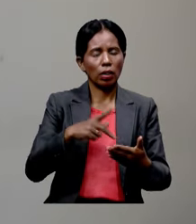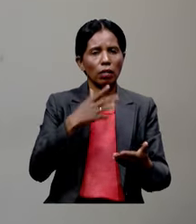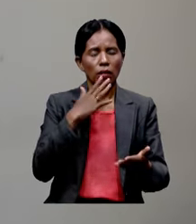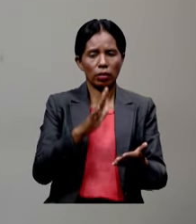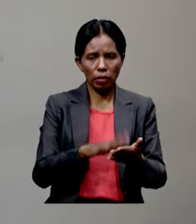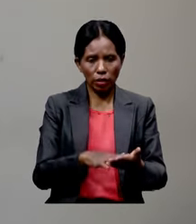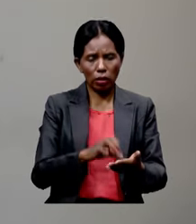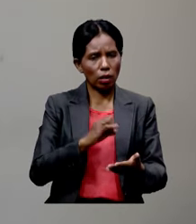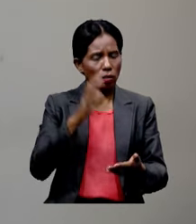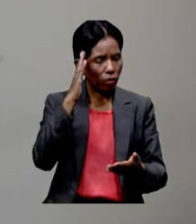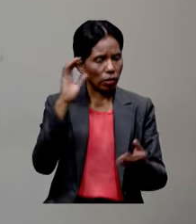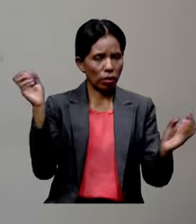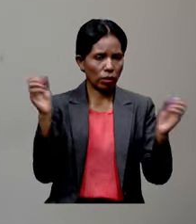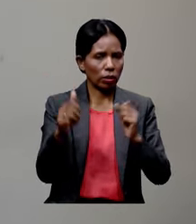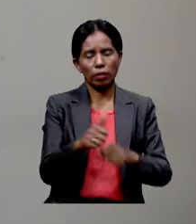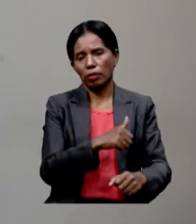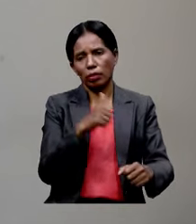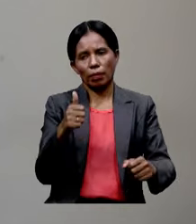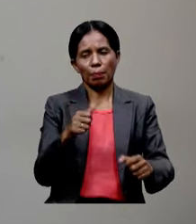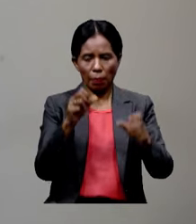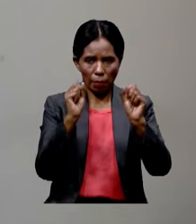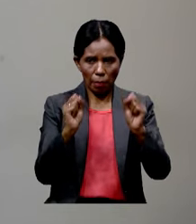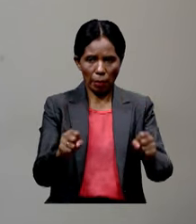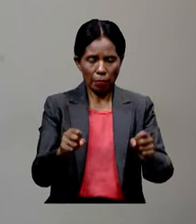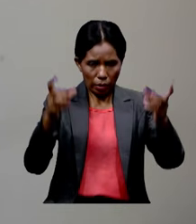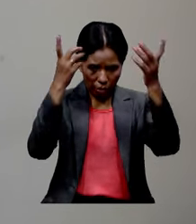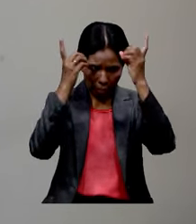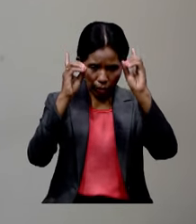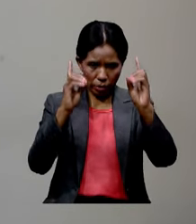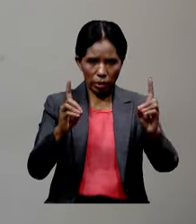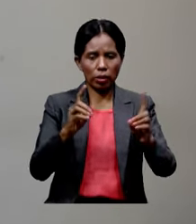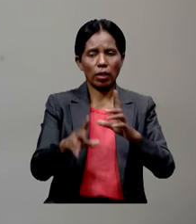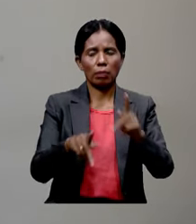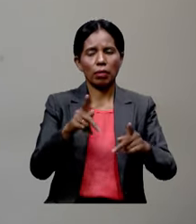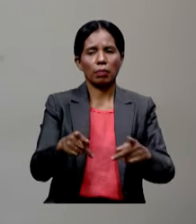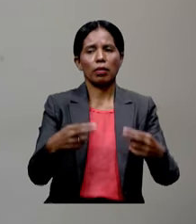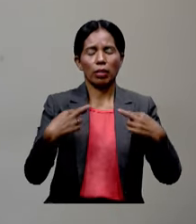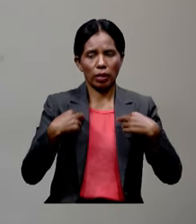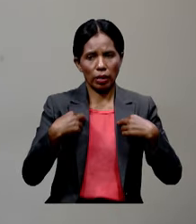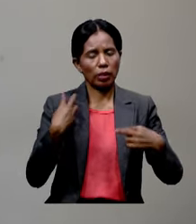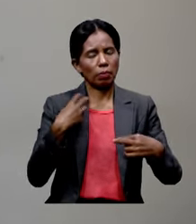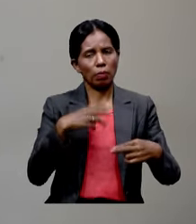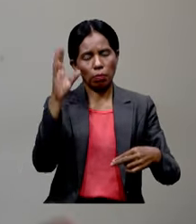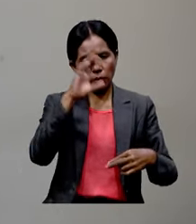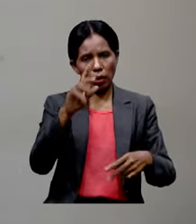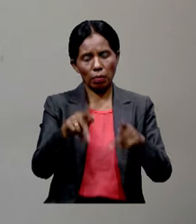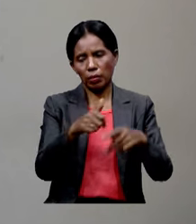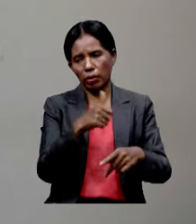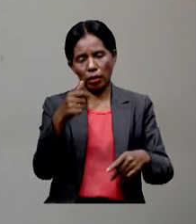hawanoen laihetan razão selo ya bele decidi atu ida emane bele descansa ite bele buka fila fale maselo